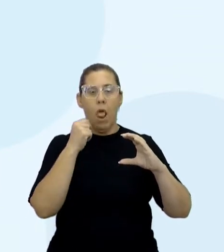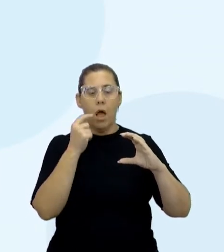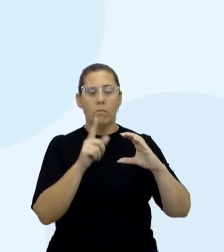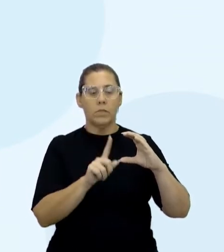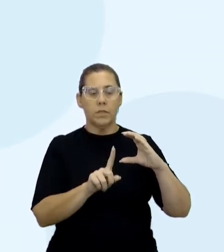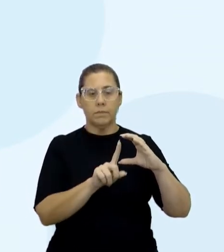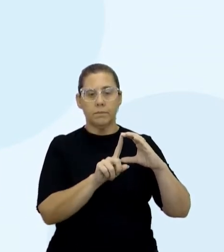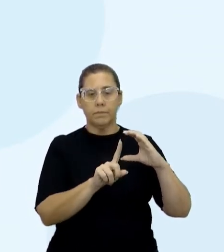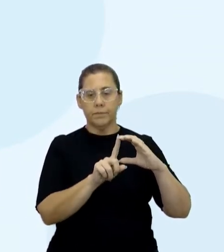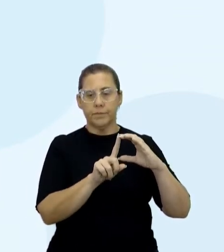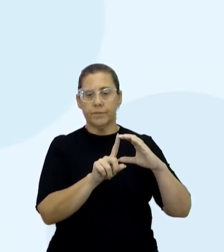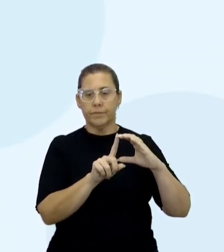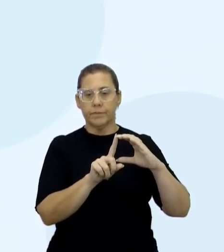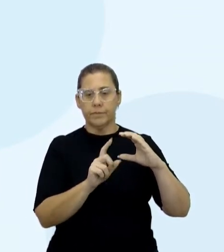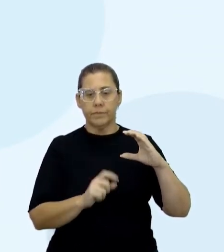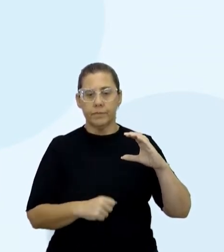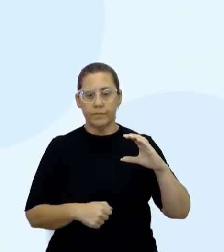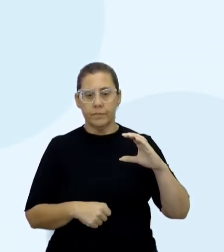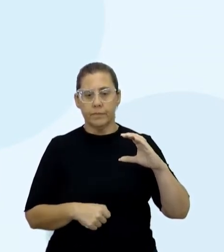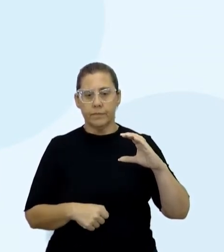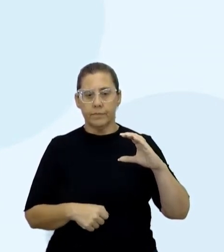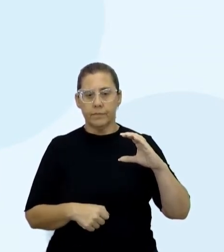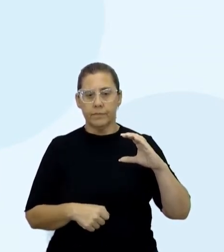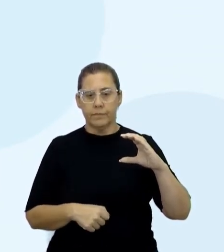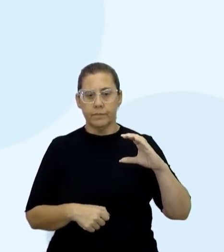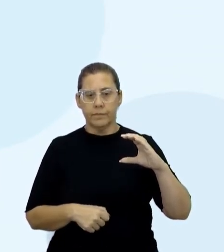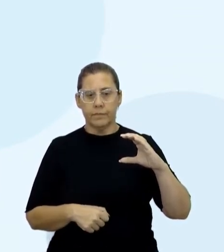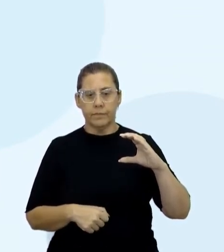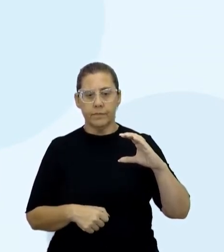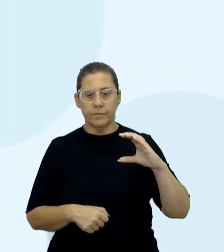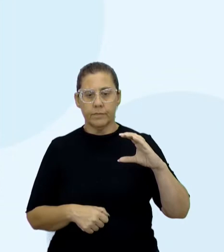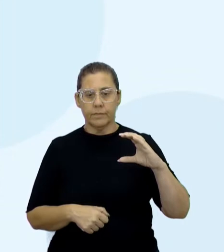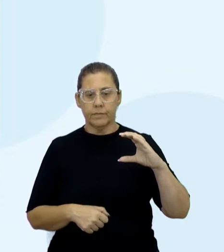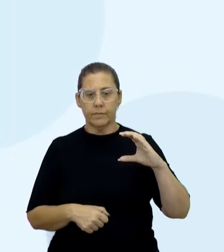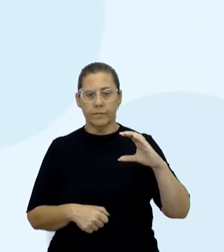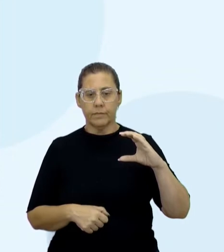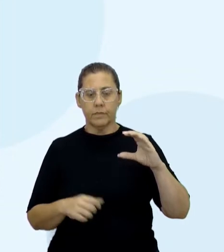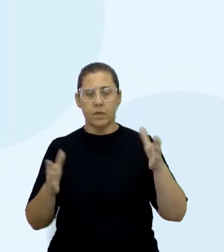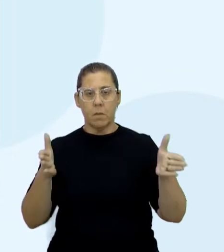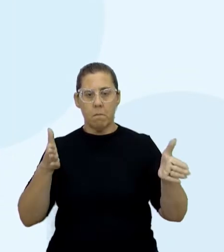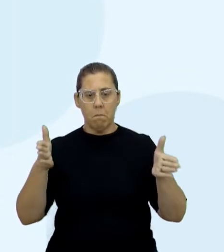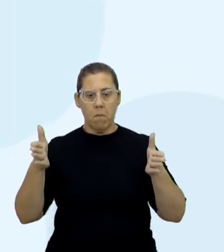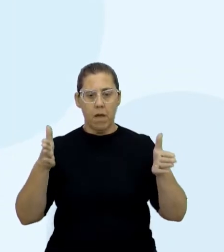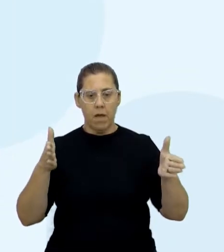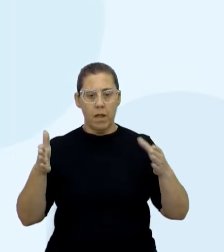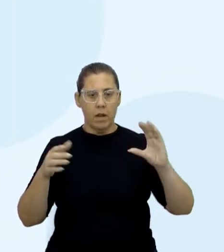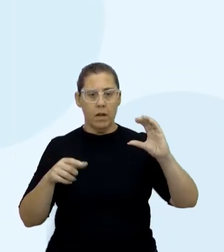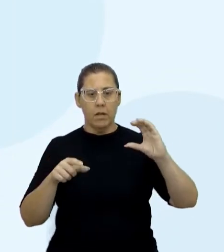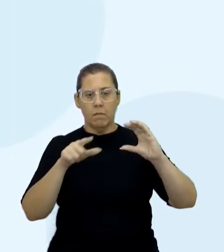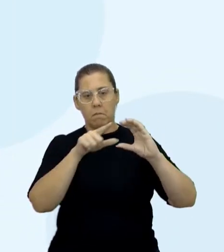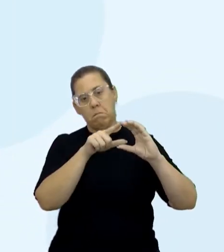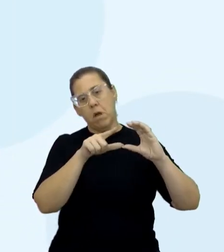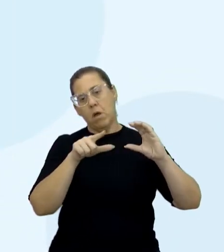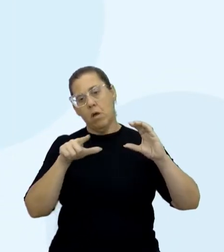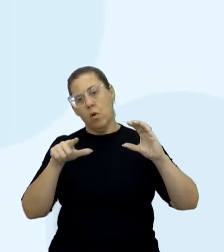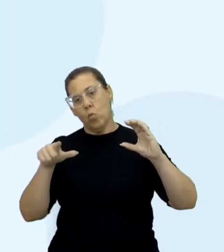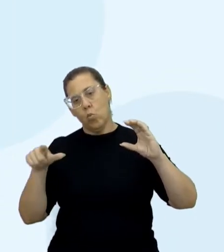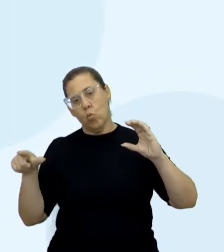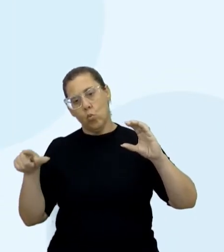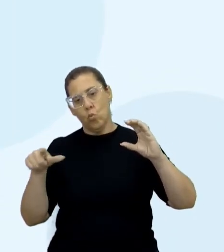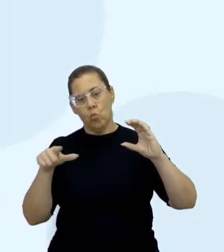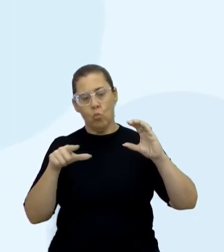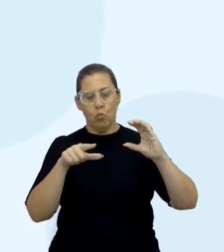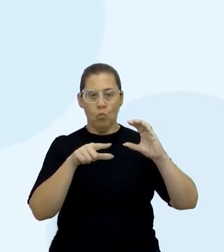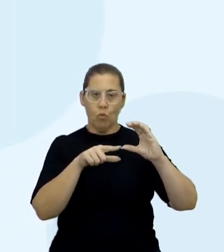objeto. E aqui, traçando aqui os raios paralelo, passa pelo foco, e foco,